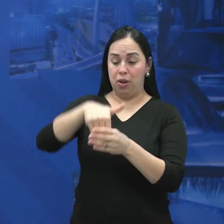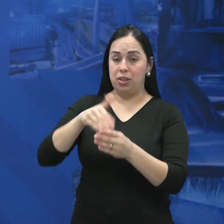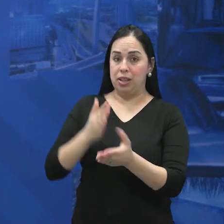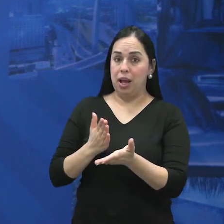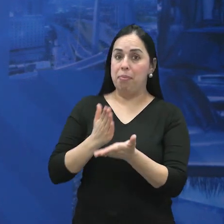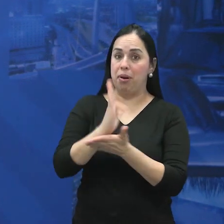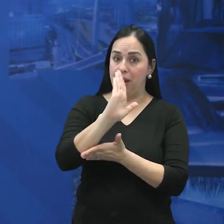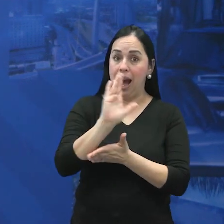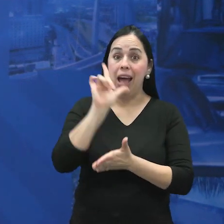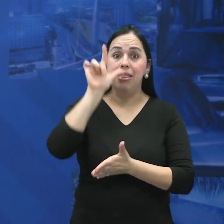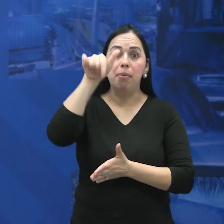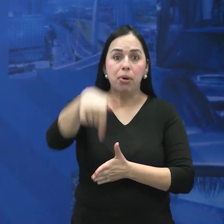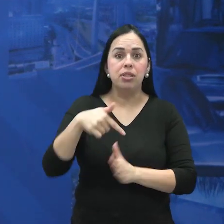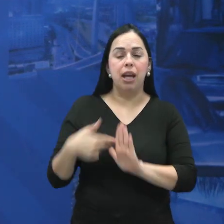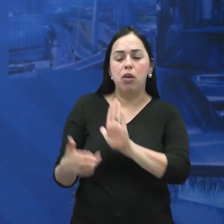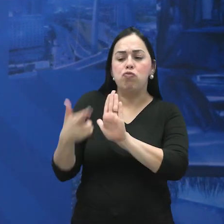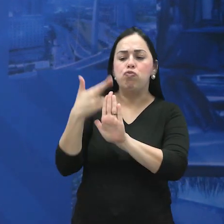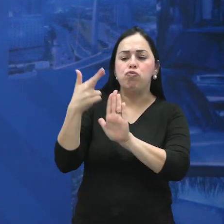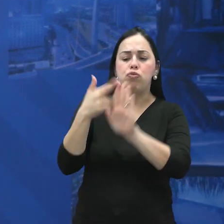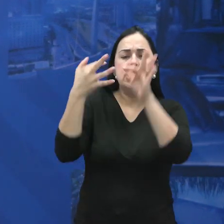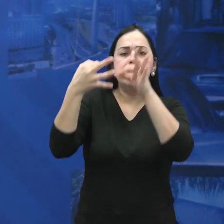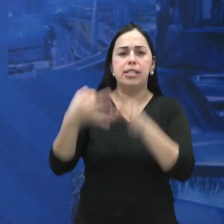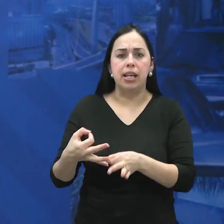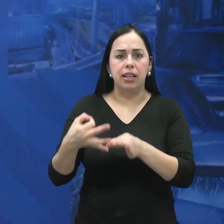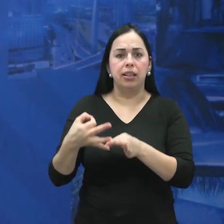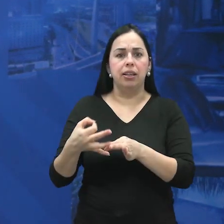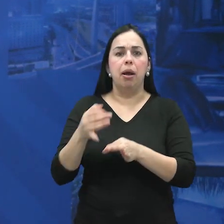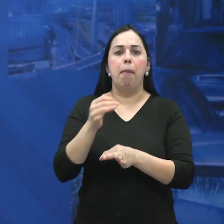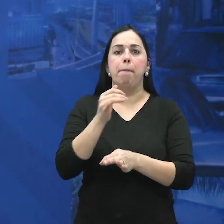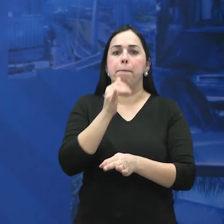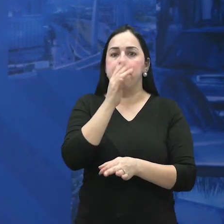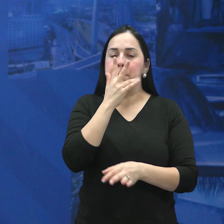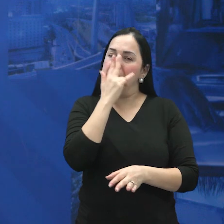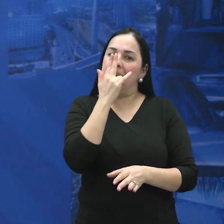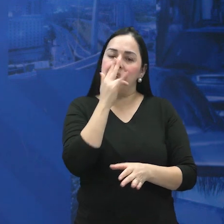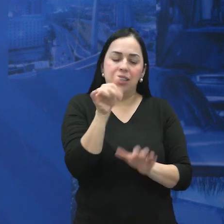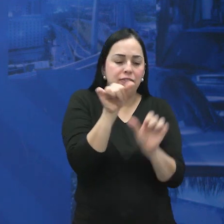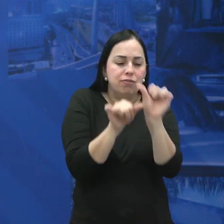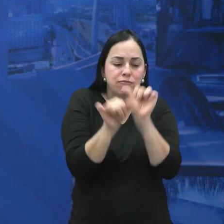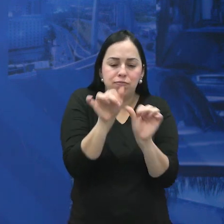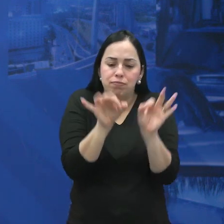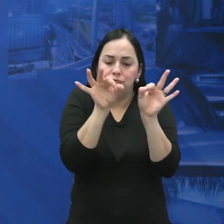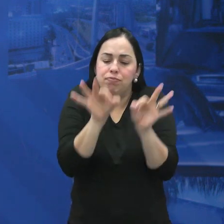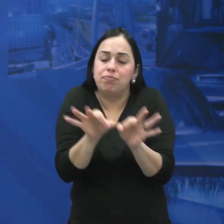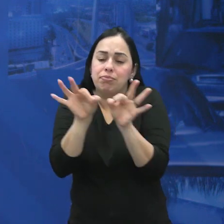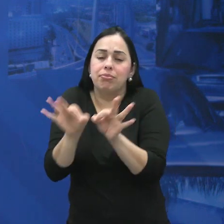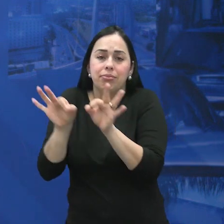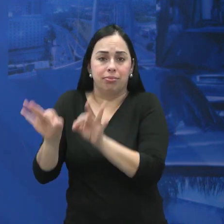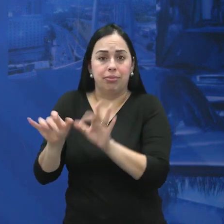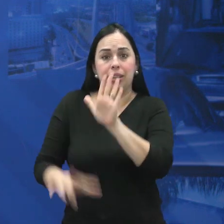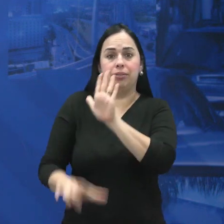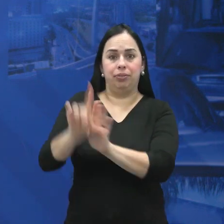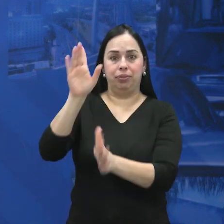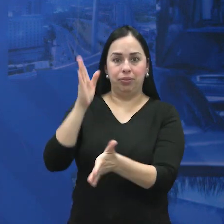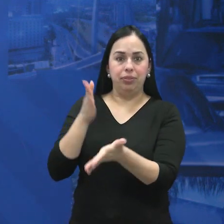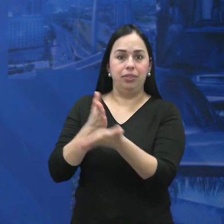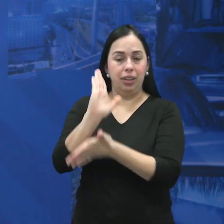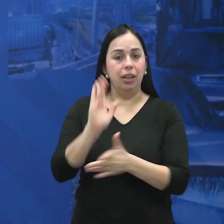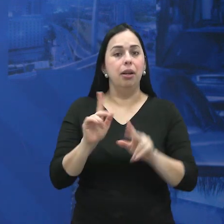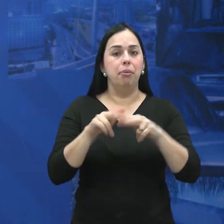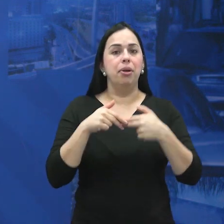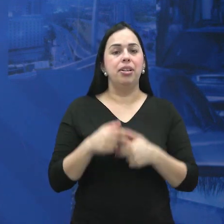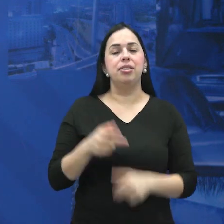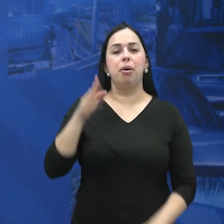aprovado, vem a redação final, que é como se ele fosse passado a limpo antes da lei ser sancionada. O nosso repórter